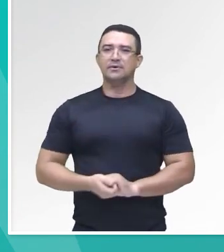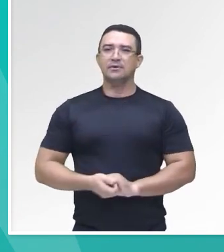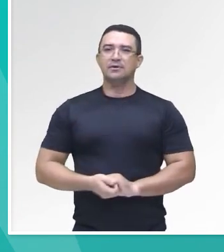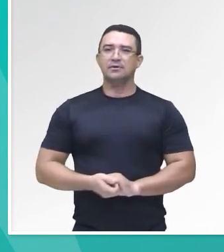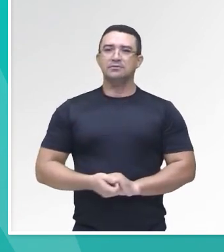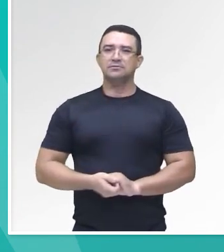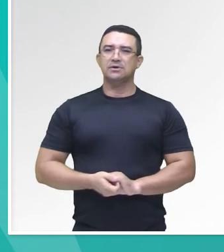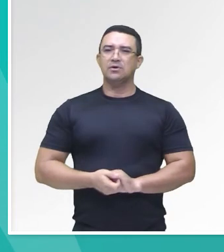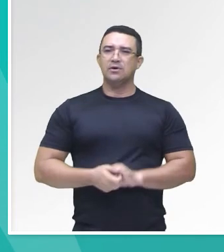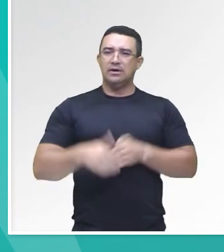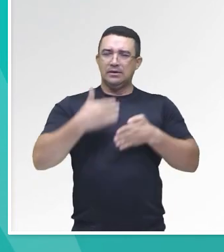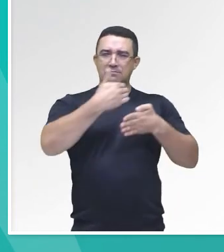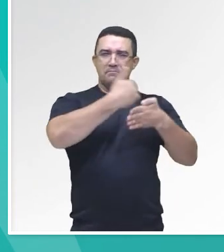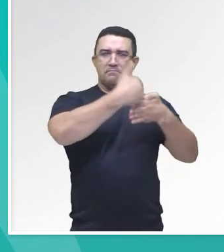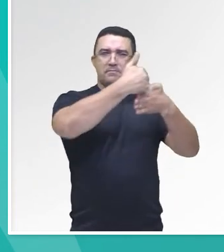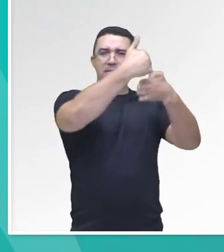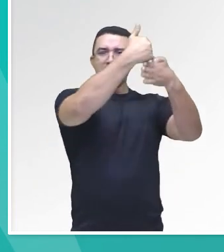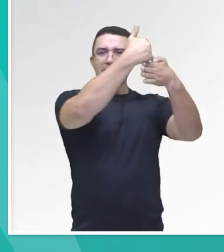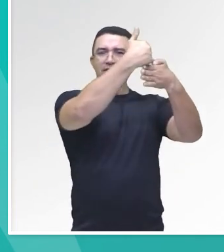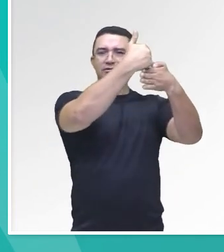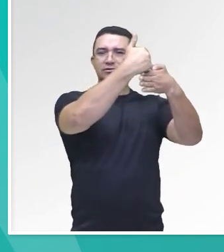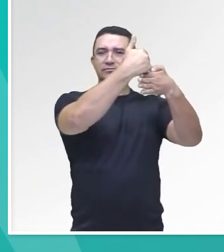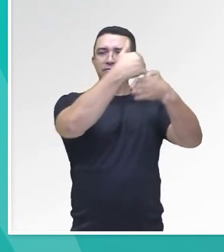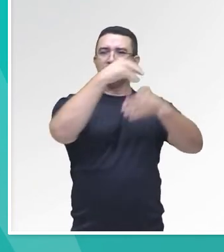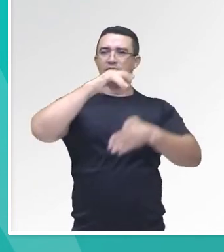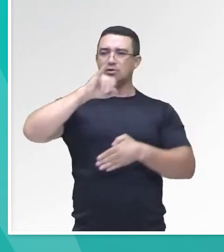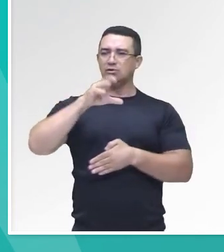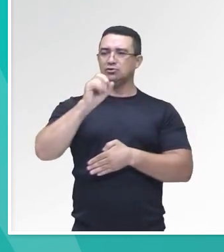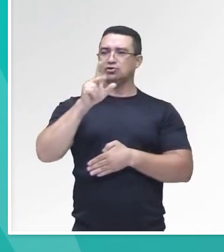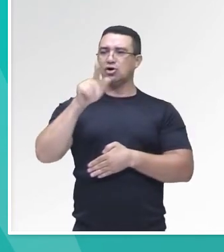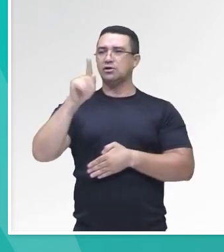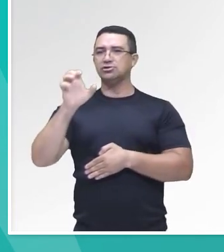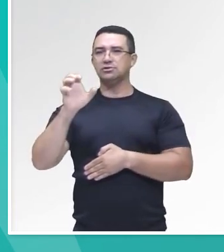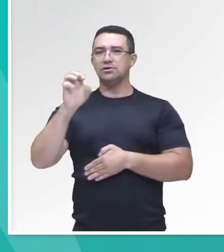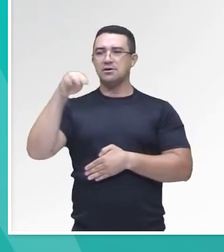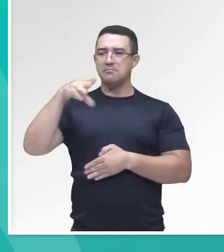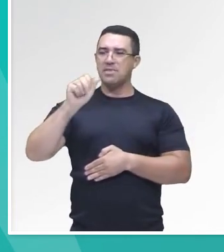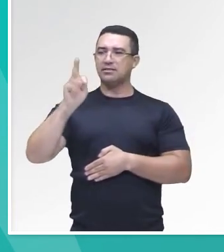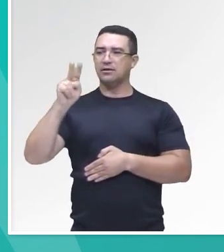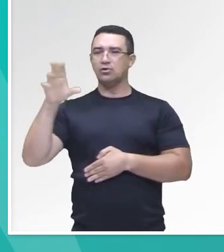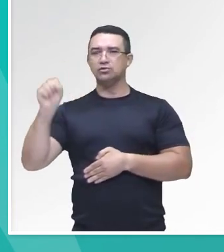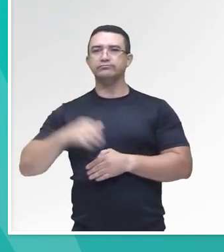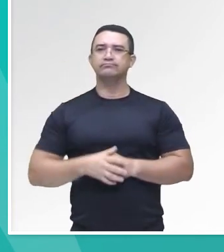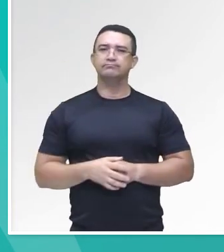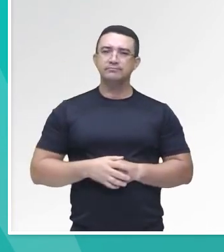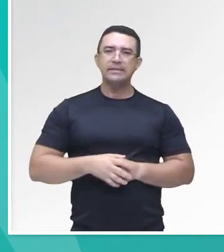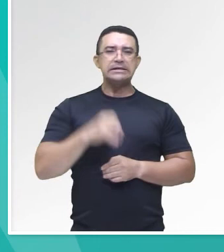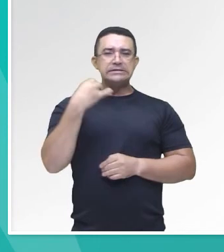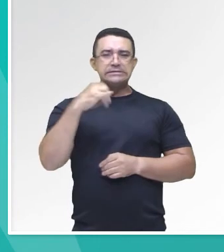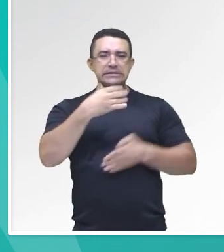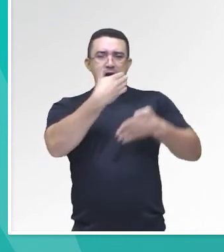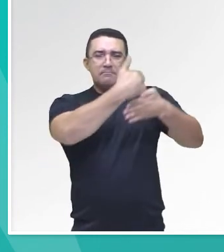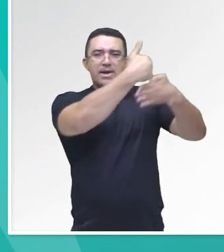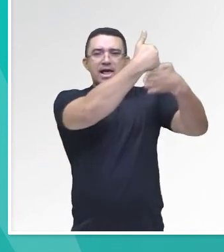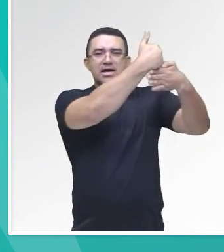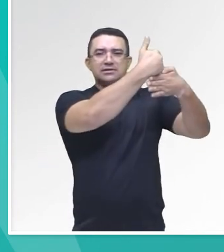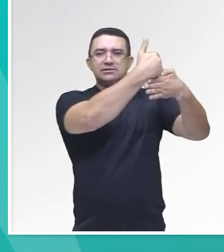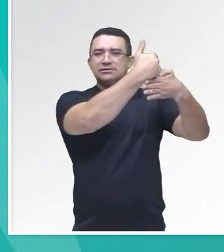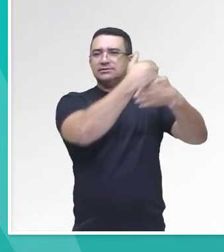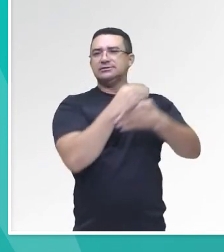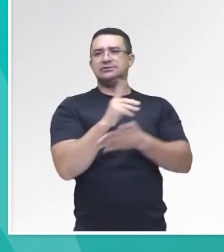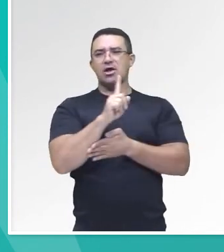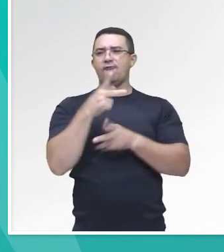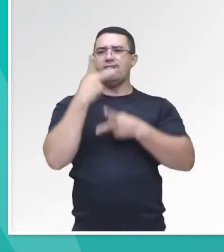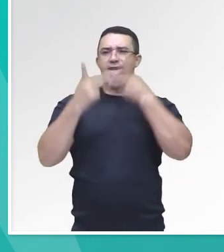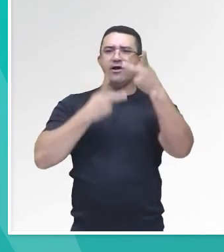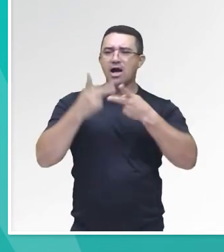Paredes, Jorge e Mateus. Isso aqui é de outro cantor. Ah, se essas paredes não falassem. Ah, se o